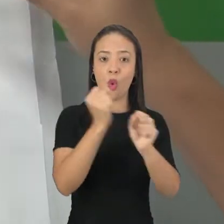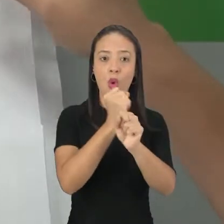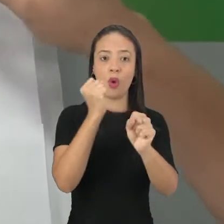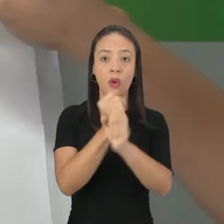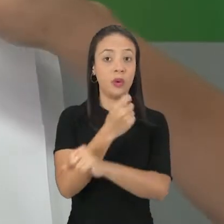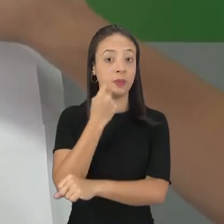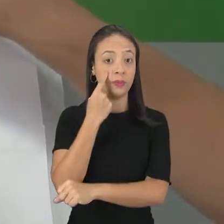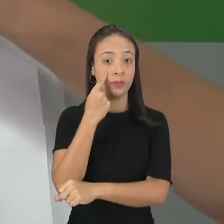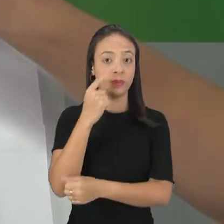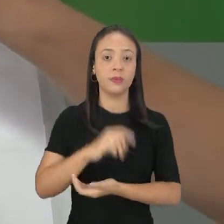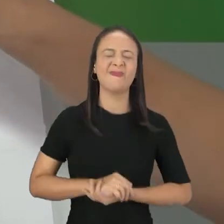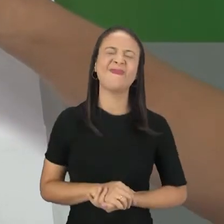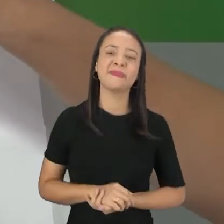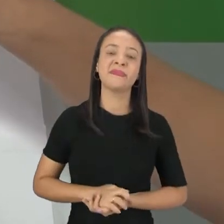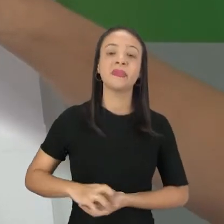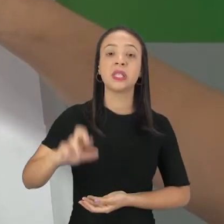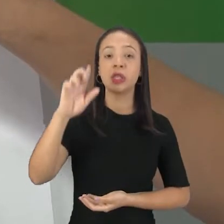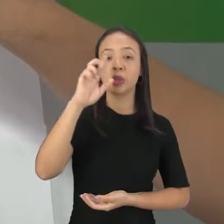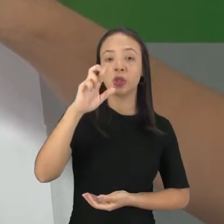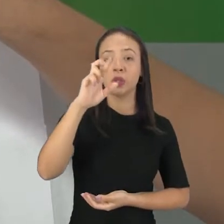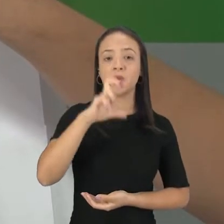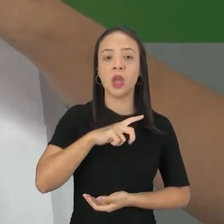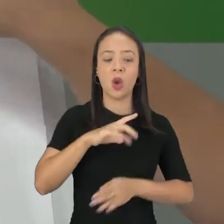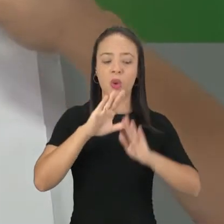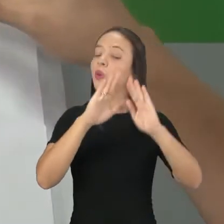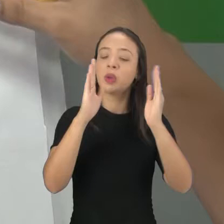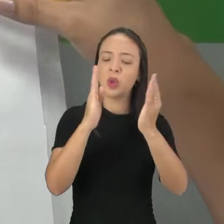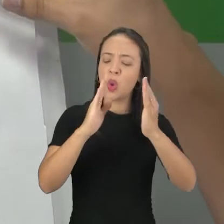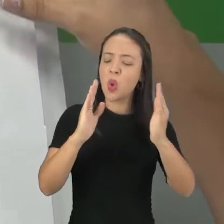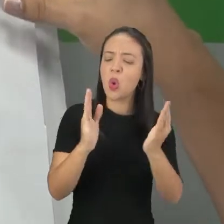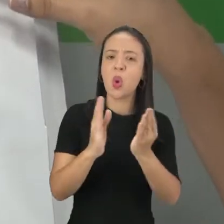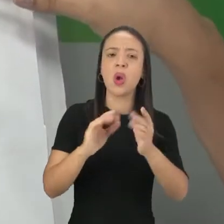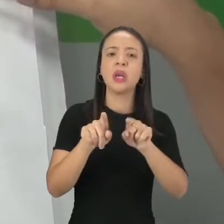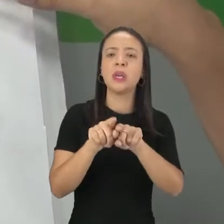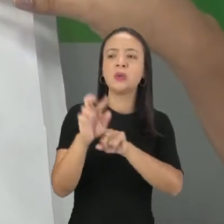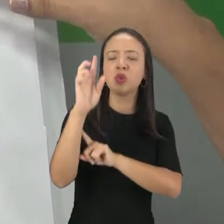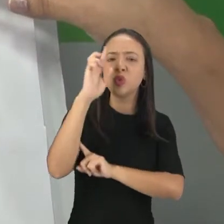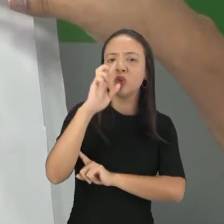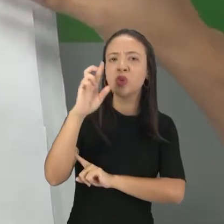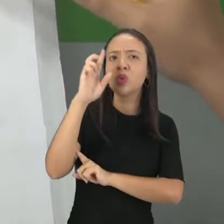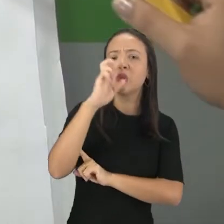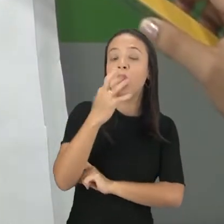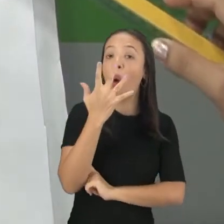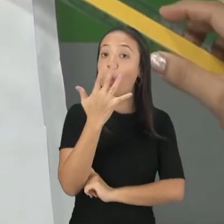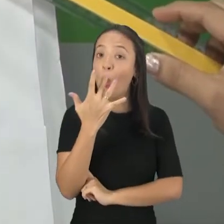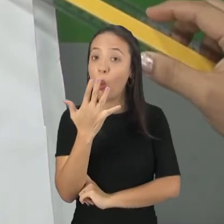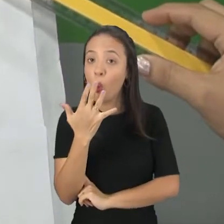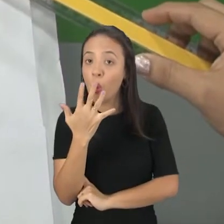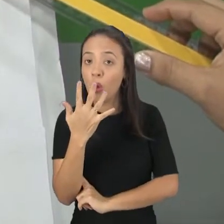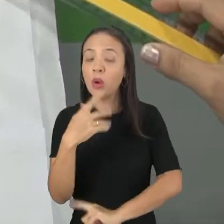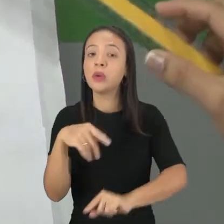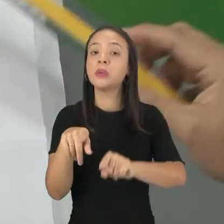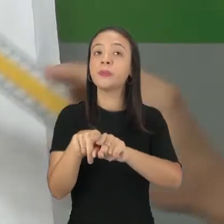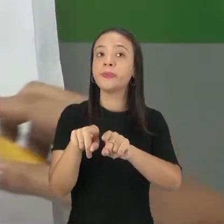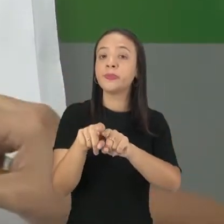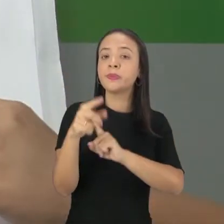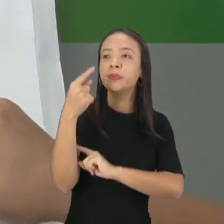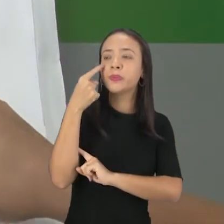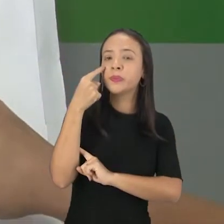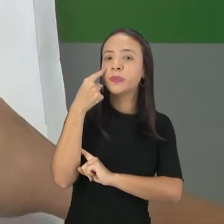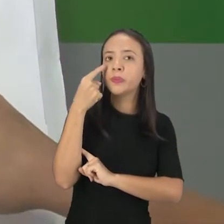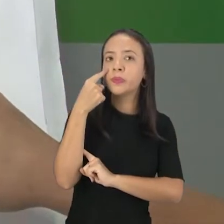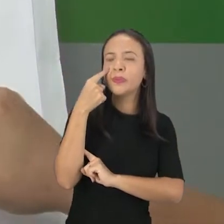construções, olhem só. Observem os seus formatos, observem também as cores. Olhem